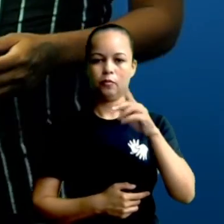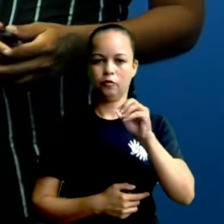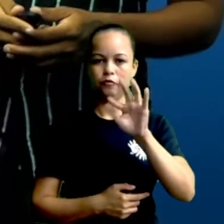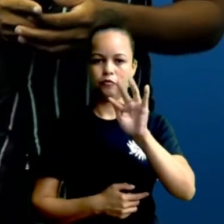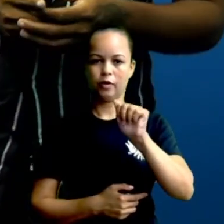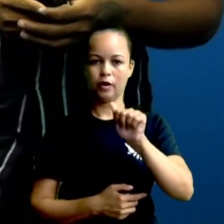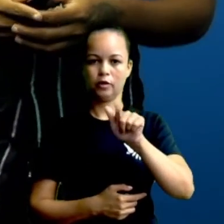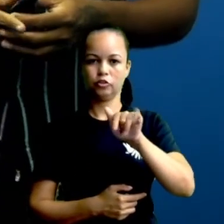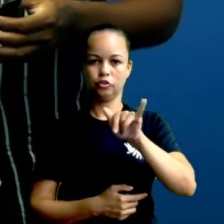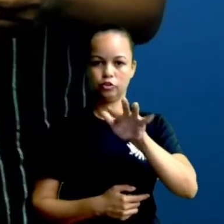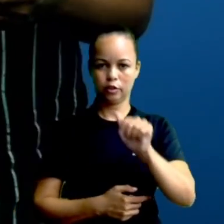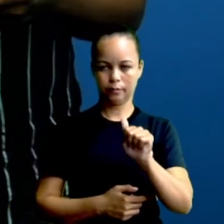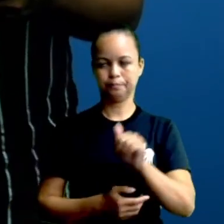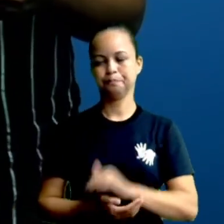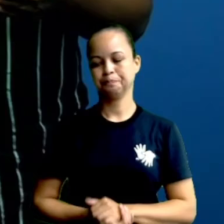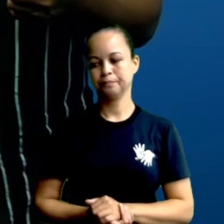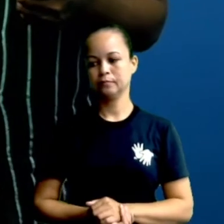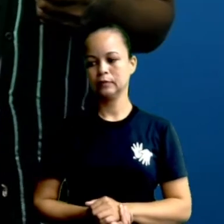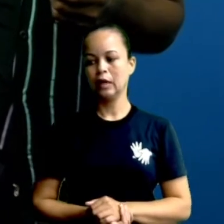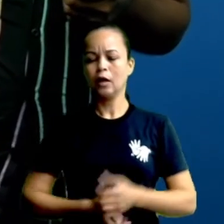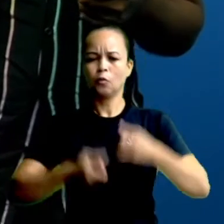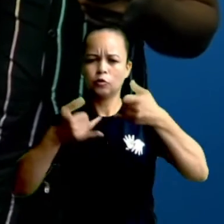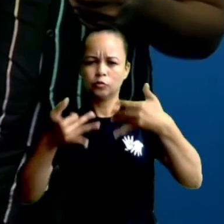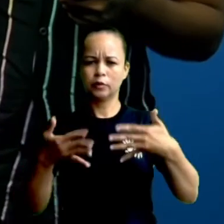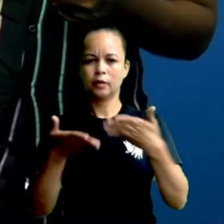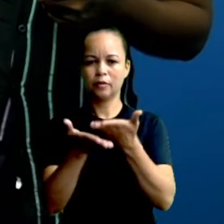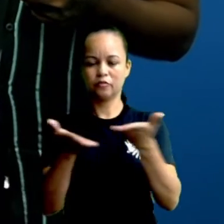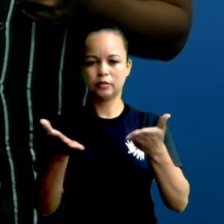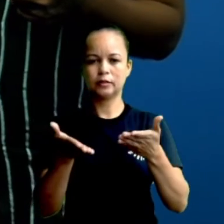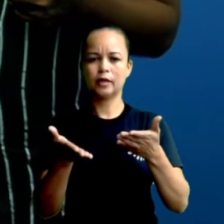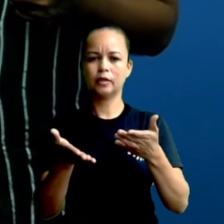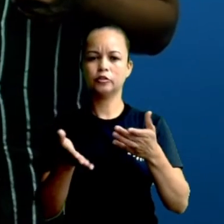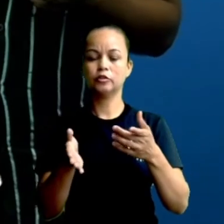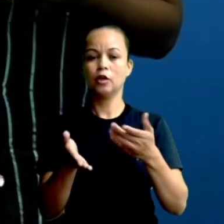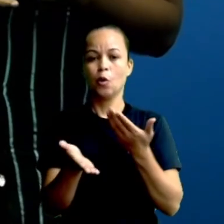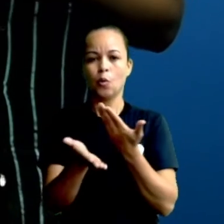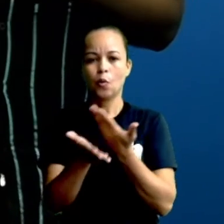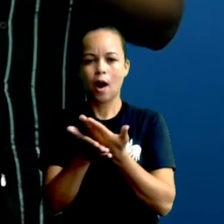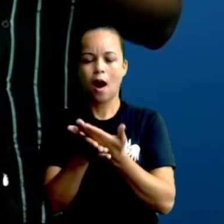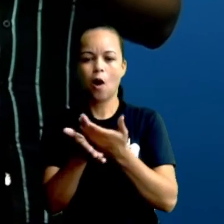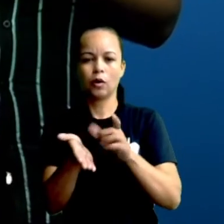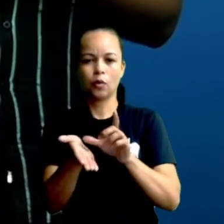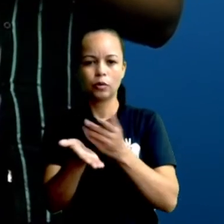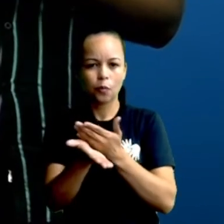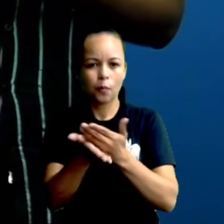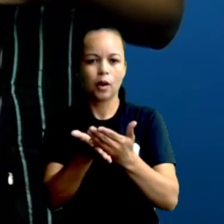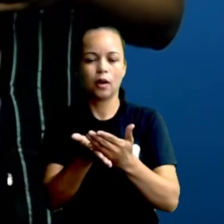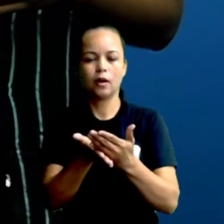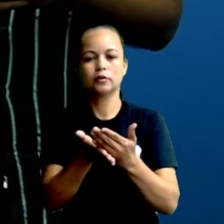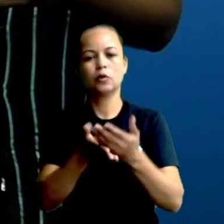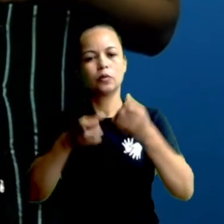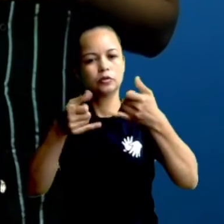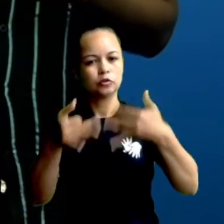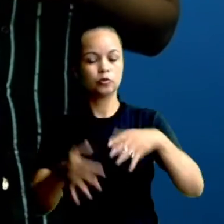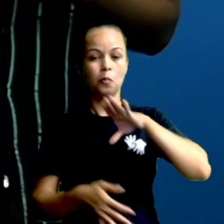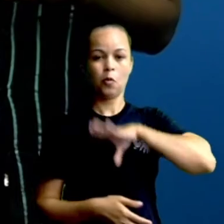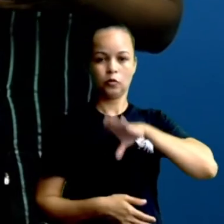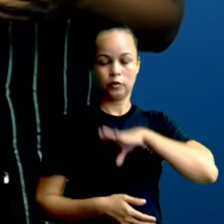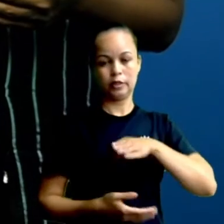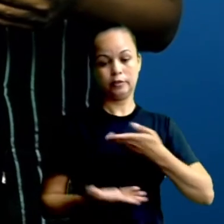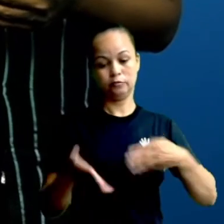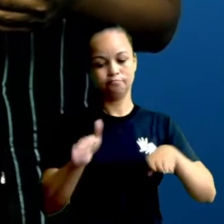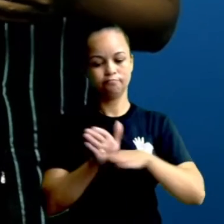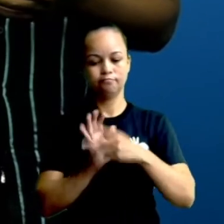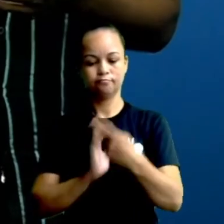tá? E aí, como eu falei para vocês, minha gente, logo no começo da aula, que quando os portugueses eles chegam aqui